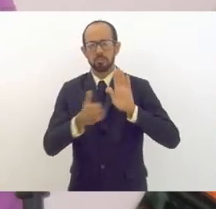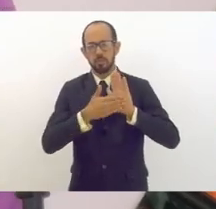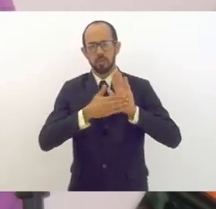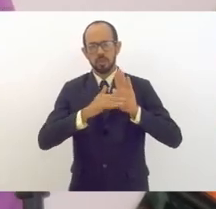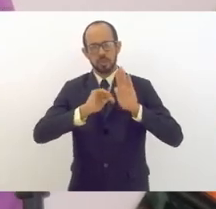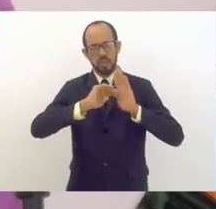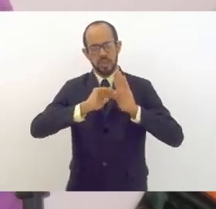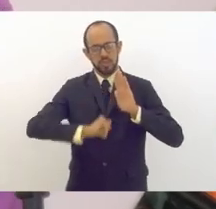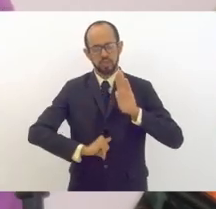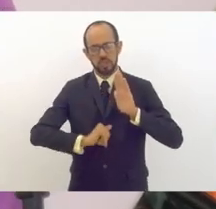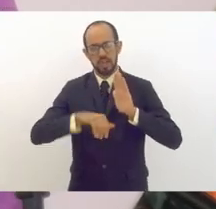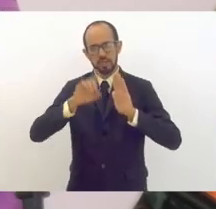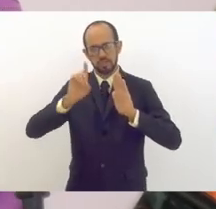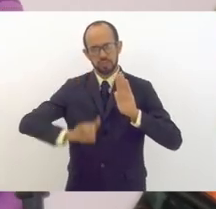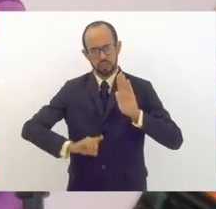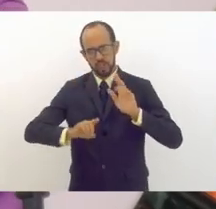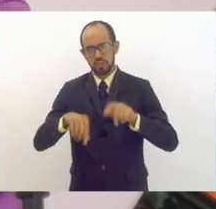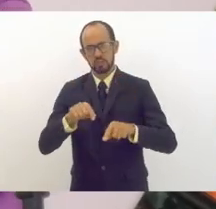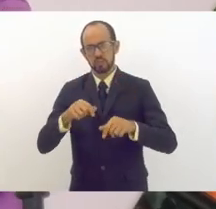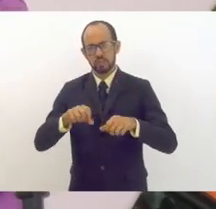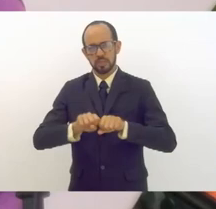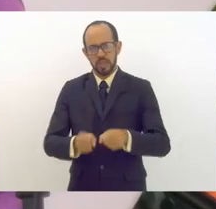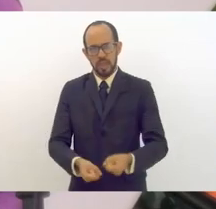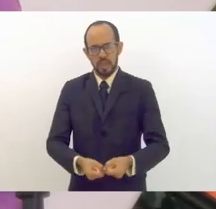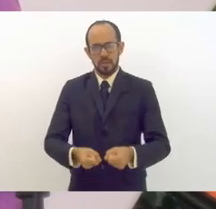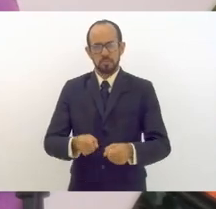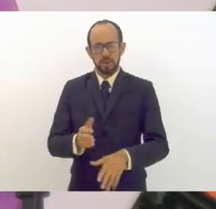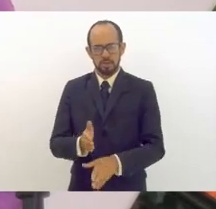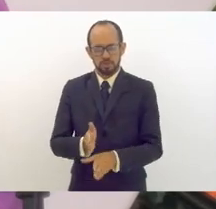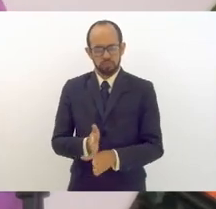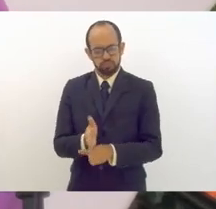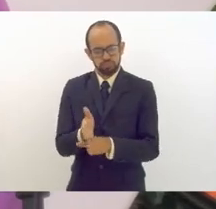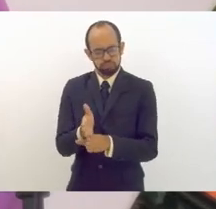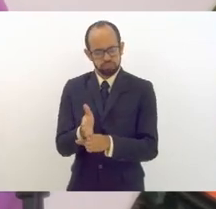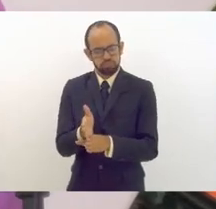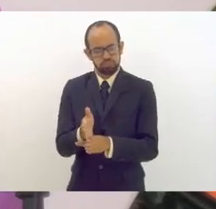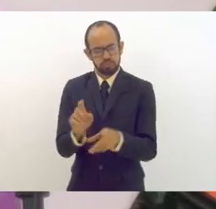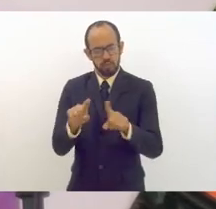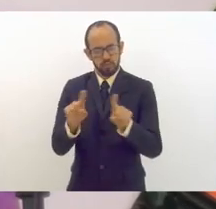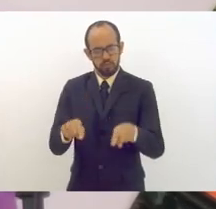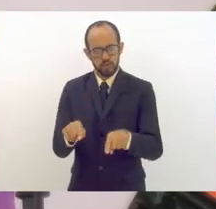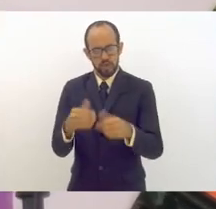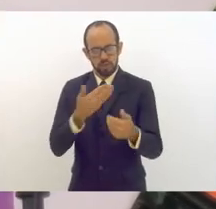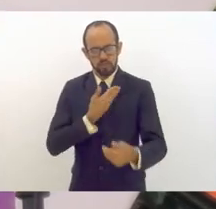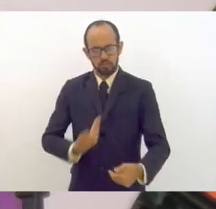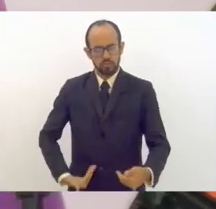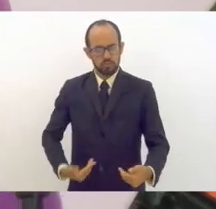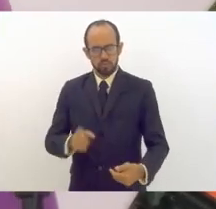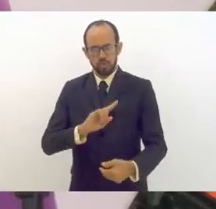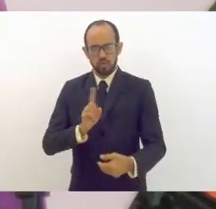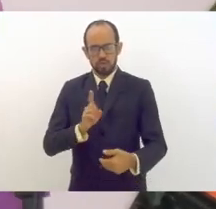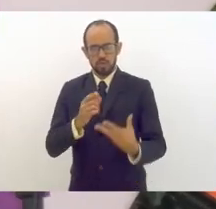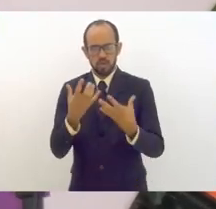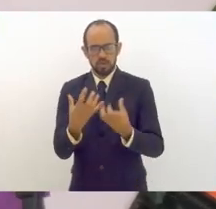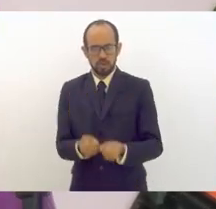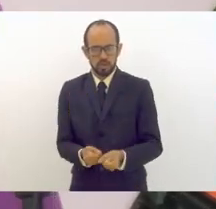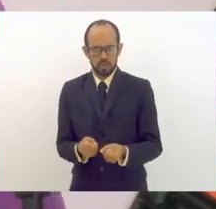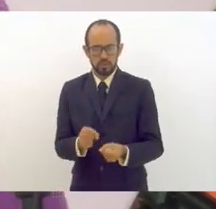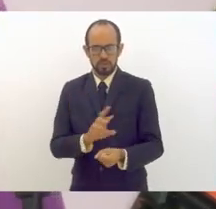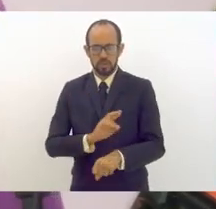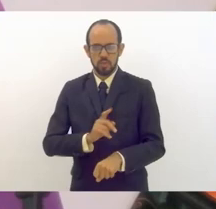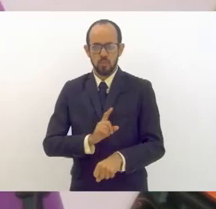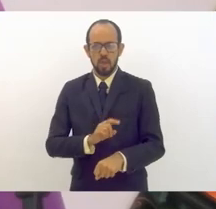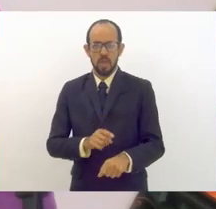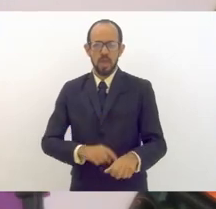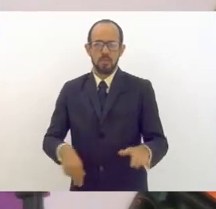de direitos, quebra de estabilidade de servidores públicos e uma série de retrocessos que nós não aceitaremos e que não são